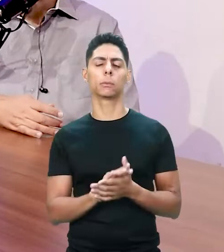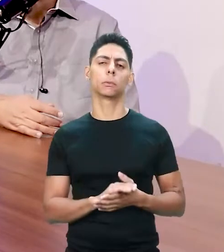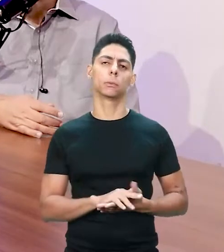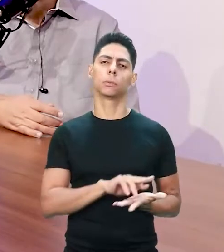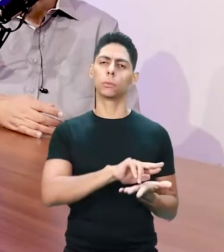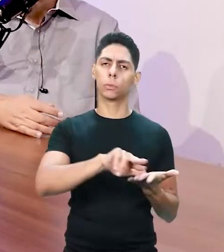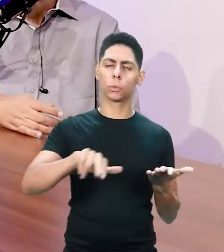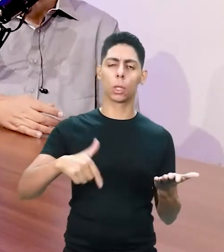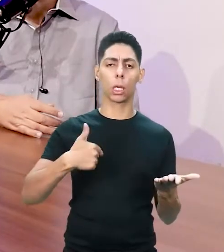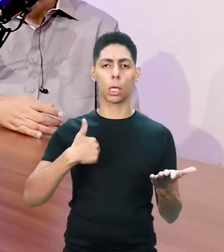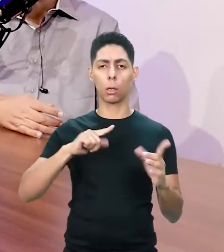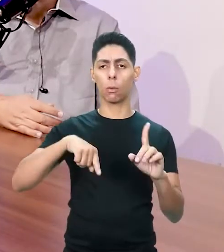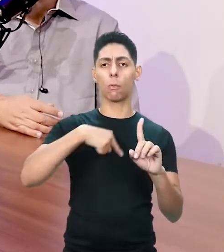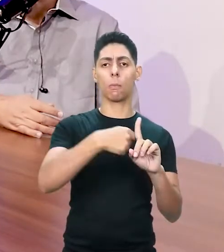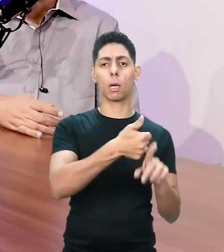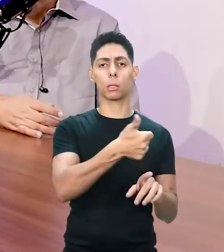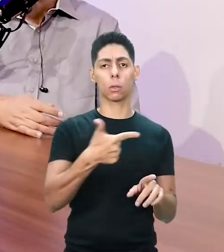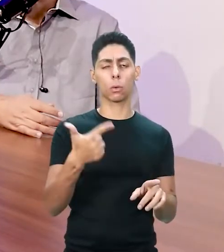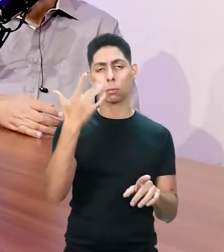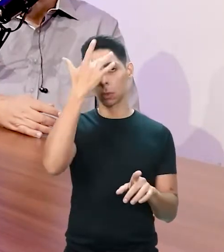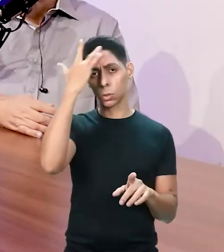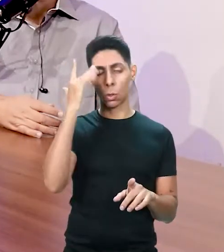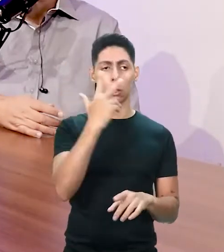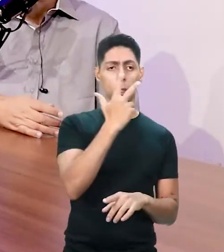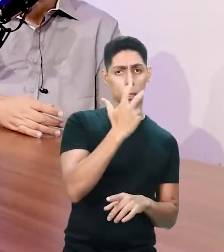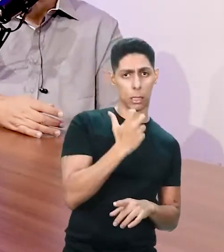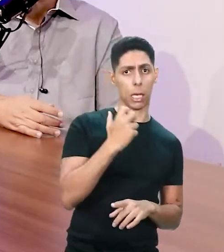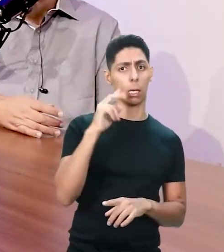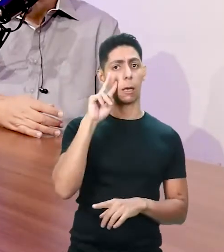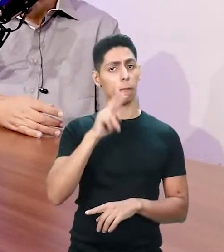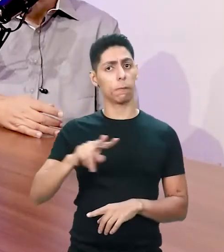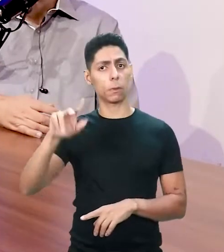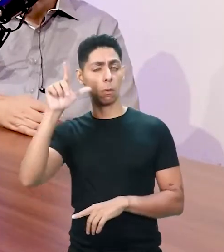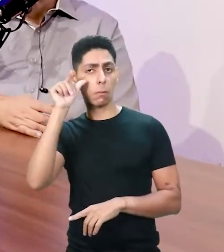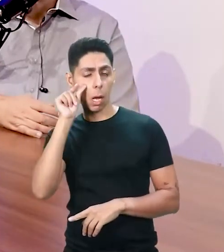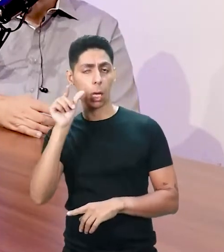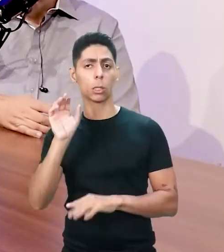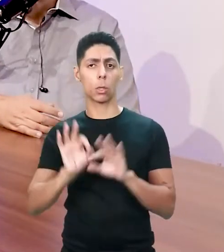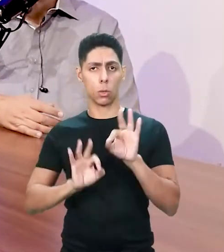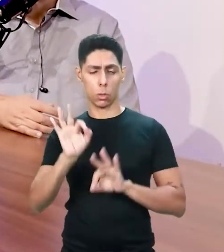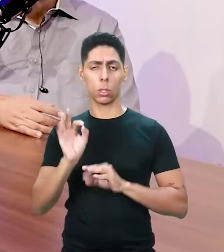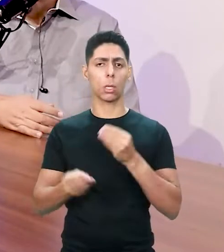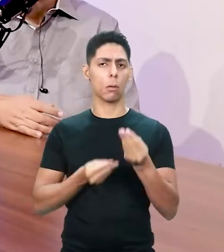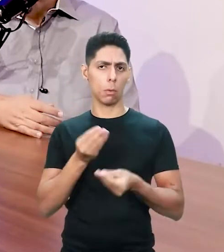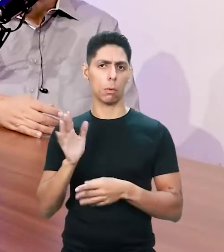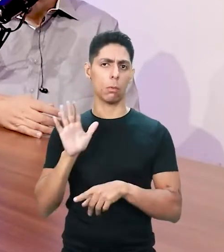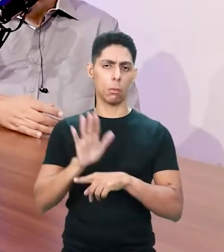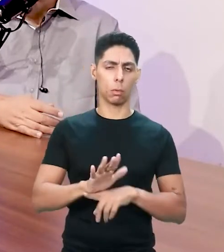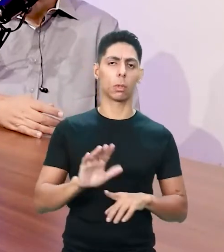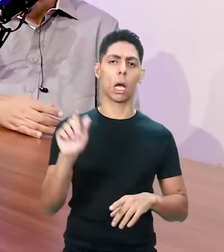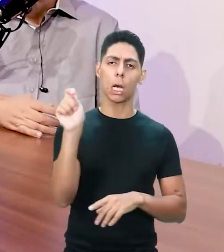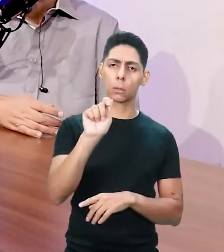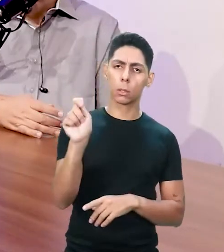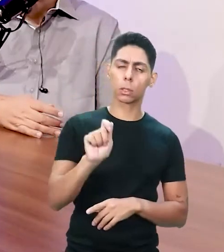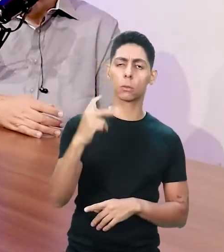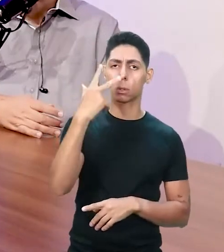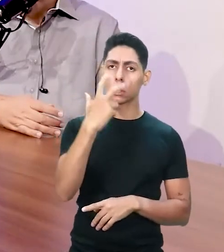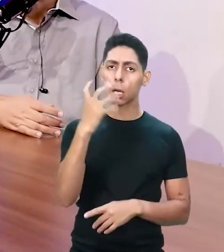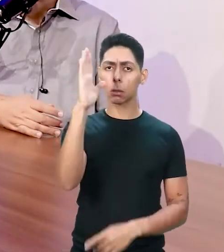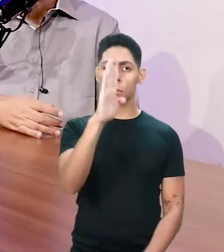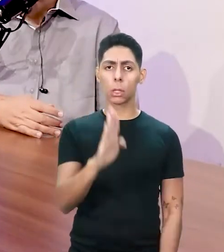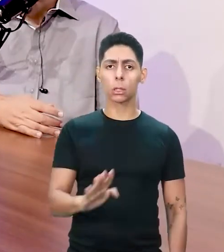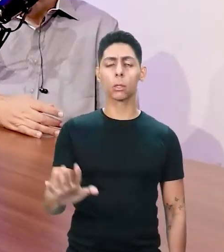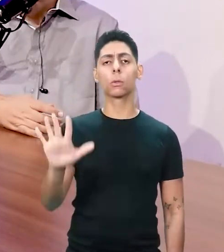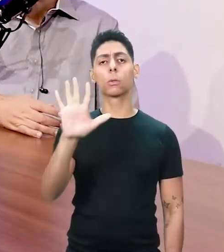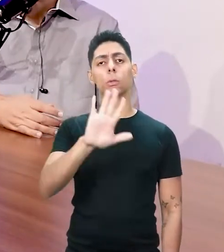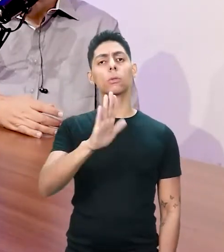outros 12 colegas, pessoas cegas e com baixa visão, cuidamos da comunicação da ONCB, da Organização Nacional de Cegos do Brasil, já há 3 anos.